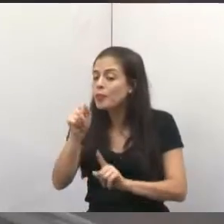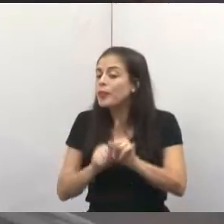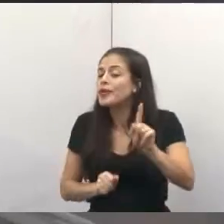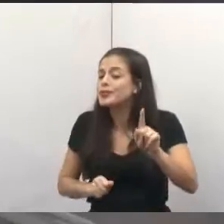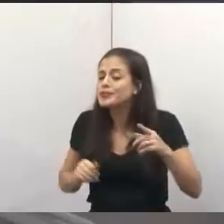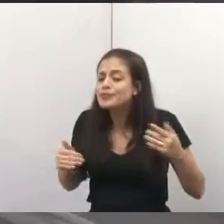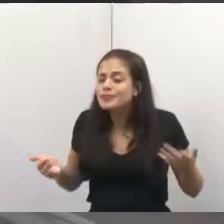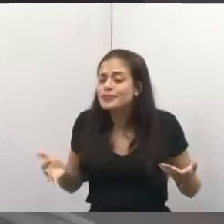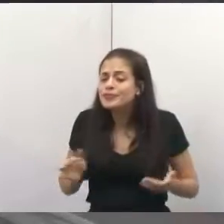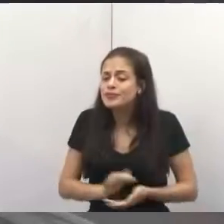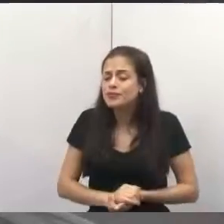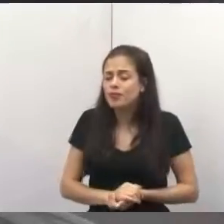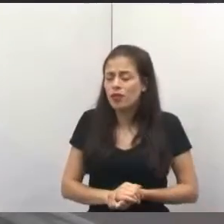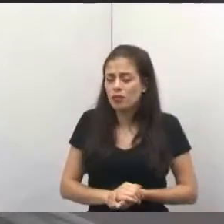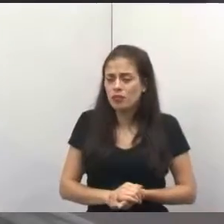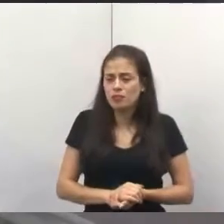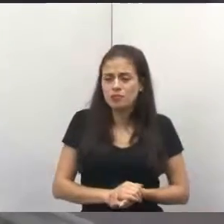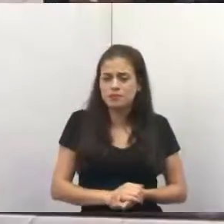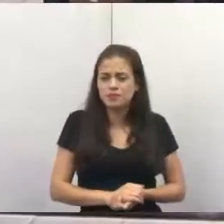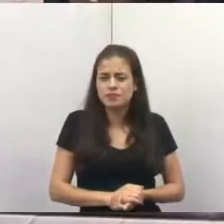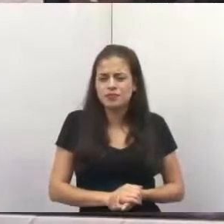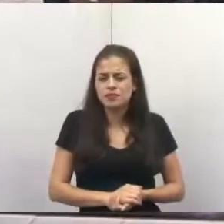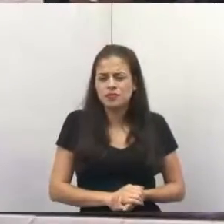Pois não, vereador, tem 1 minuto.